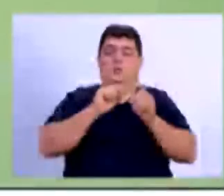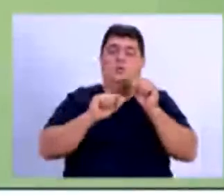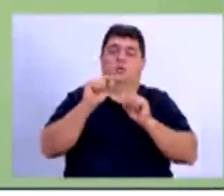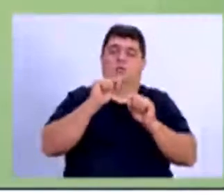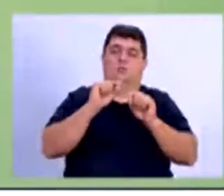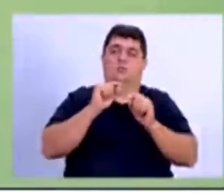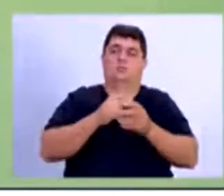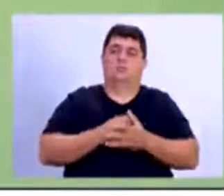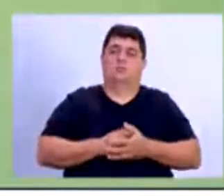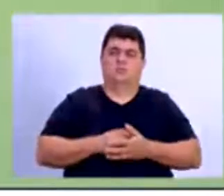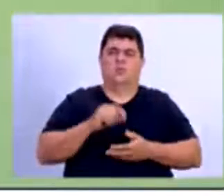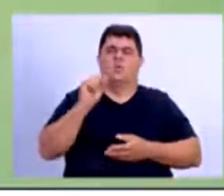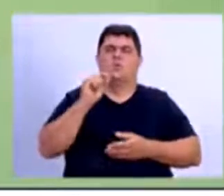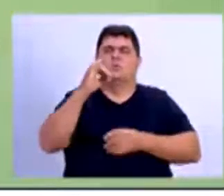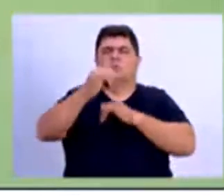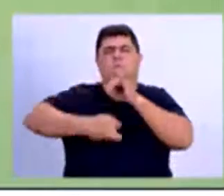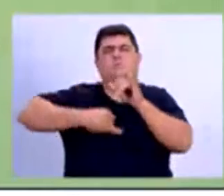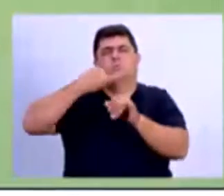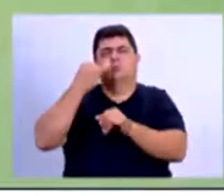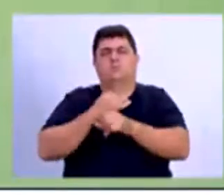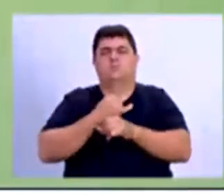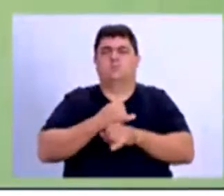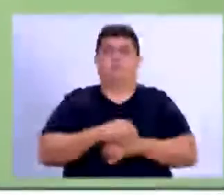é que a internet